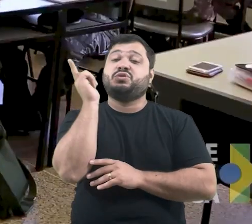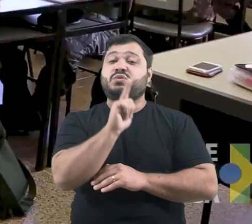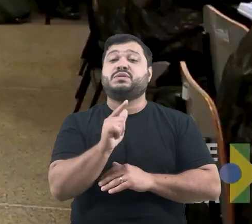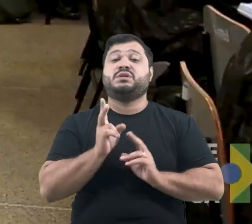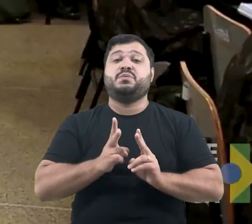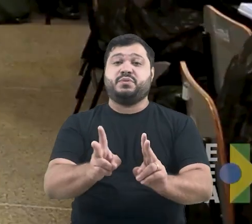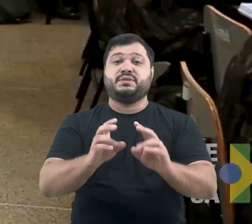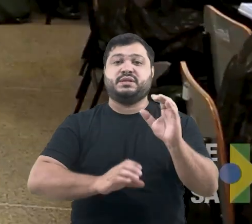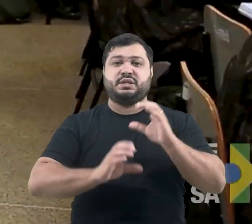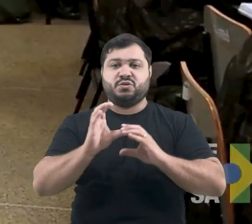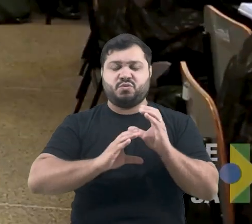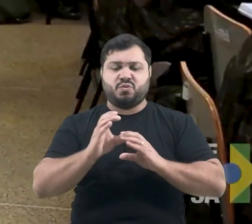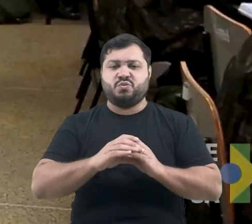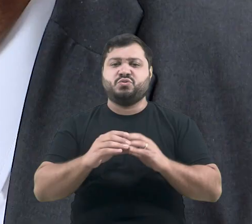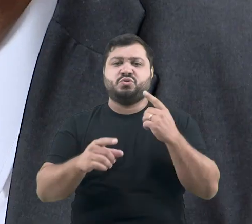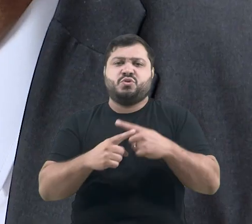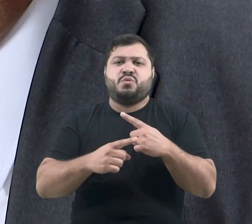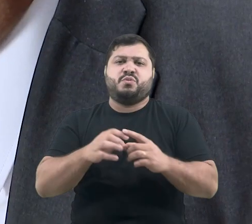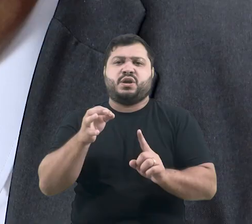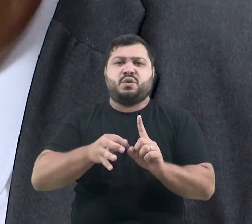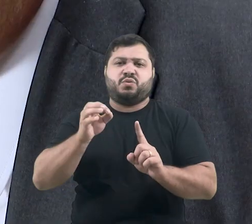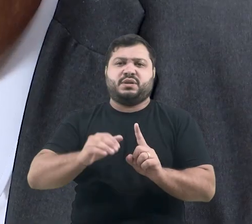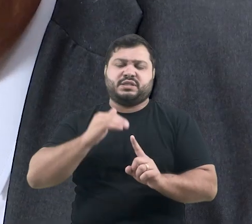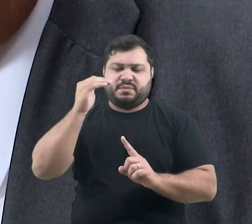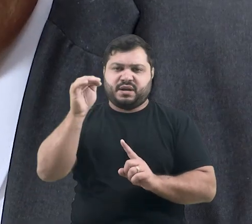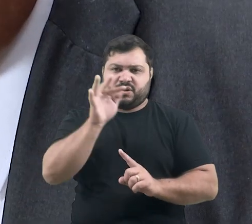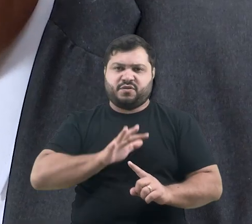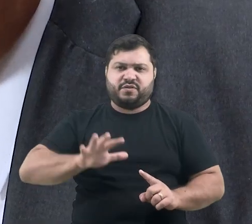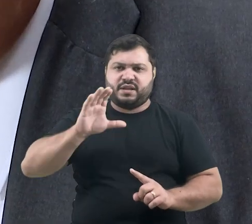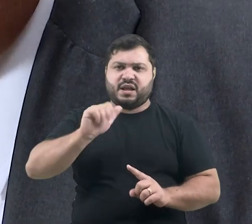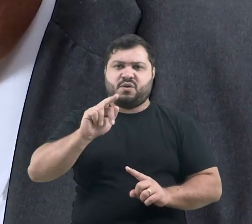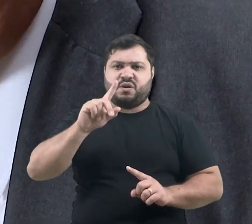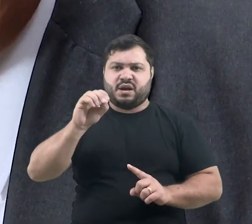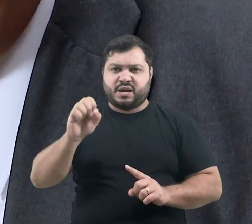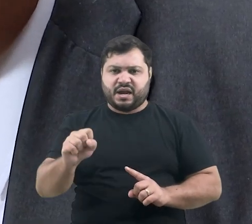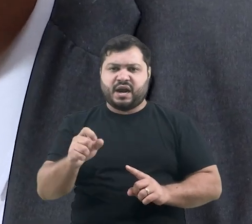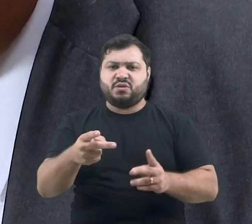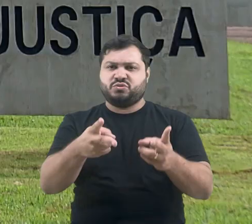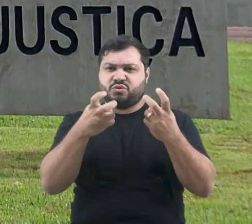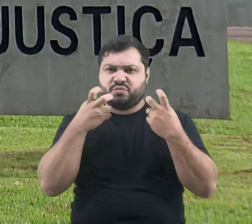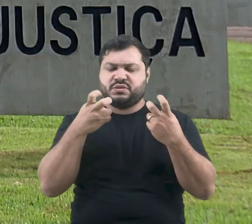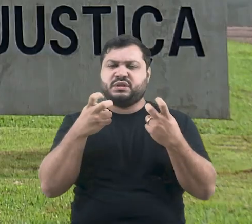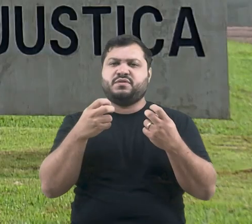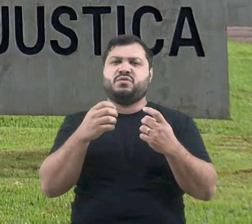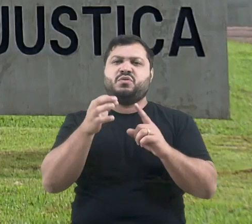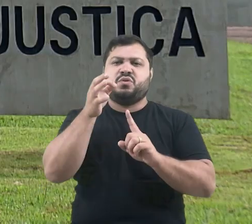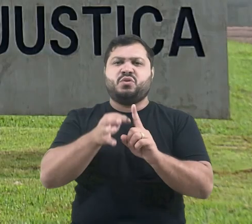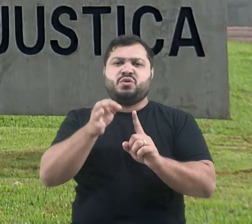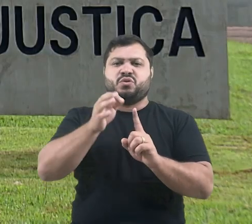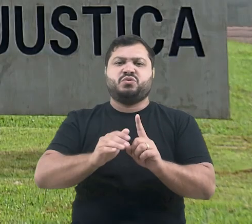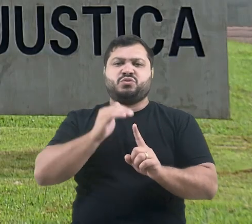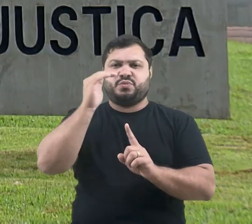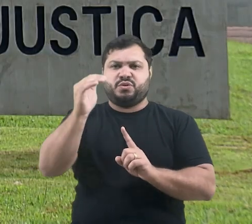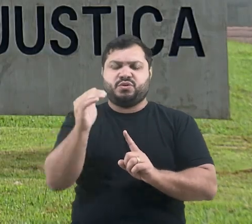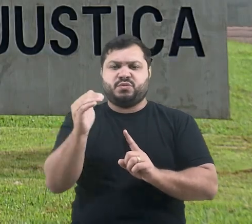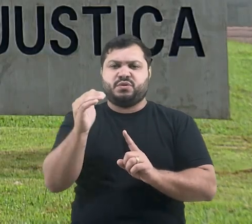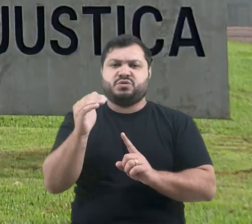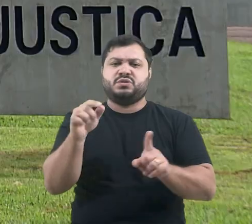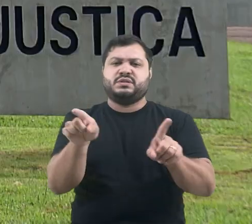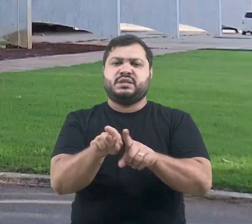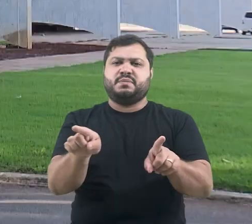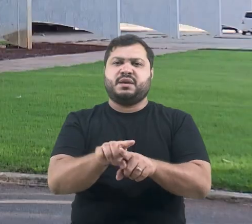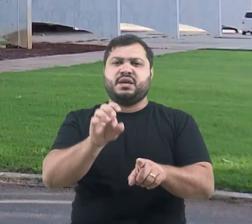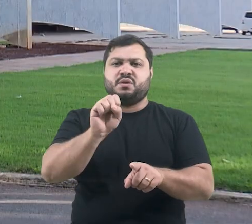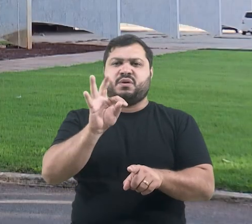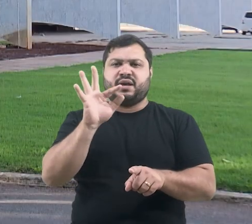ela conseguiu prosseguir no concurso, já que o desembargador federal Carlos Pires Brandão observou que o Superior Tribunal de